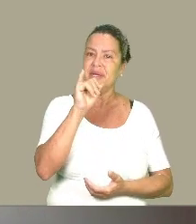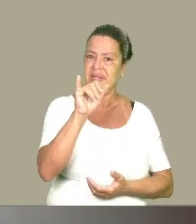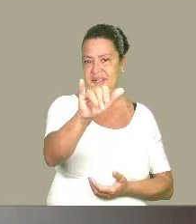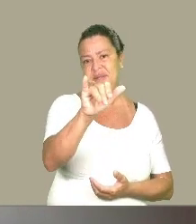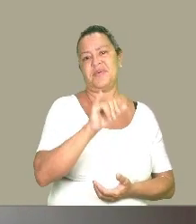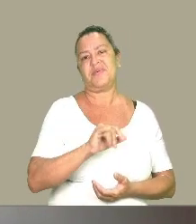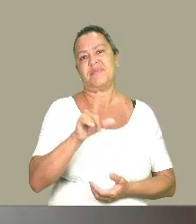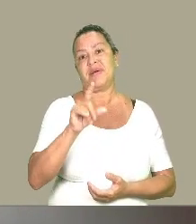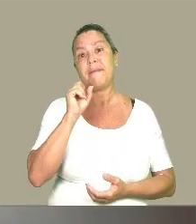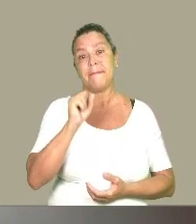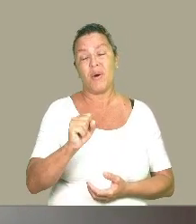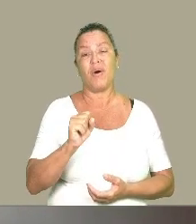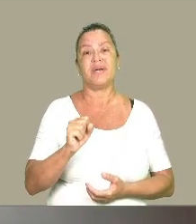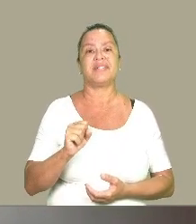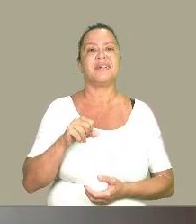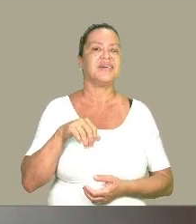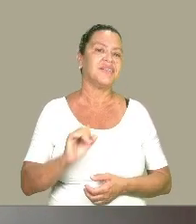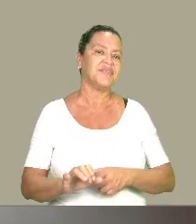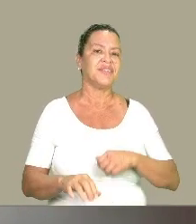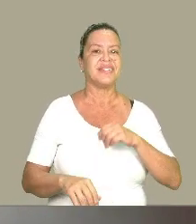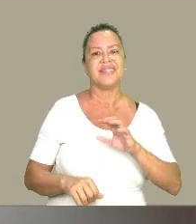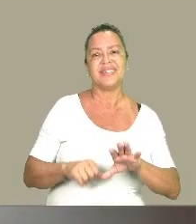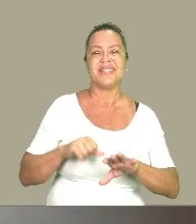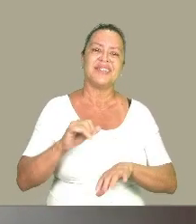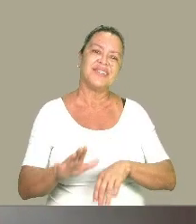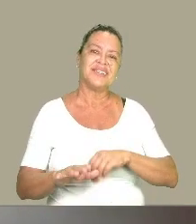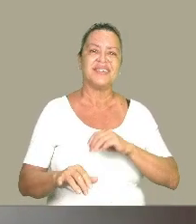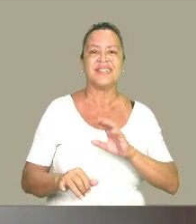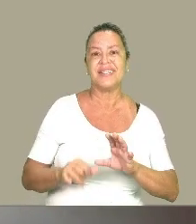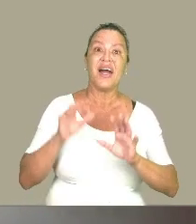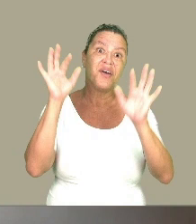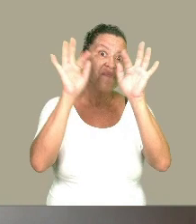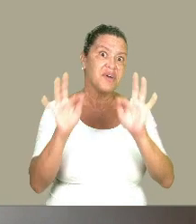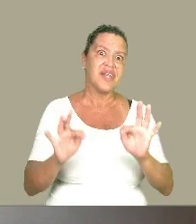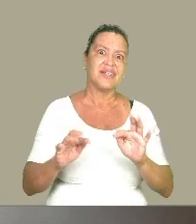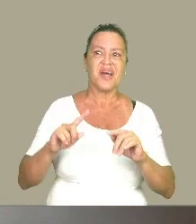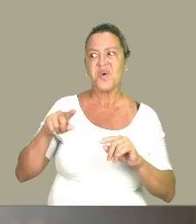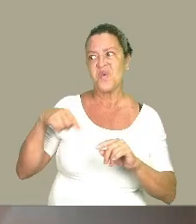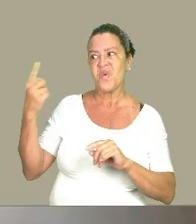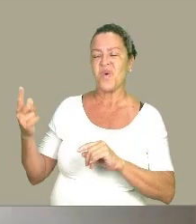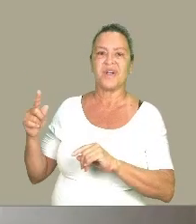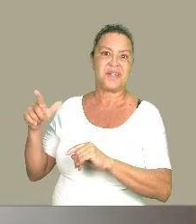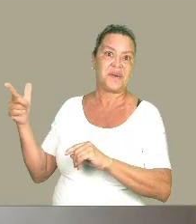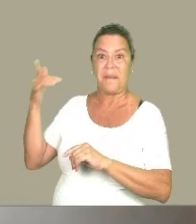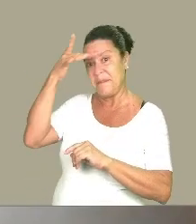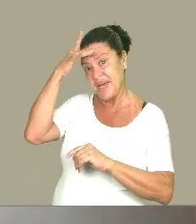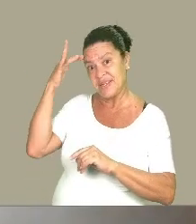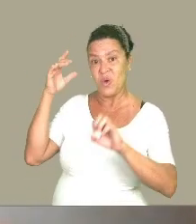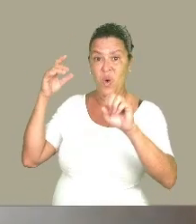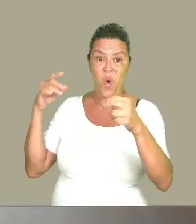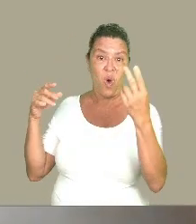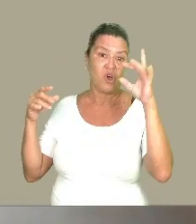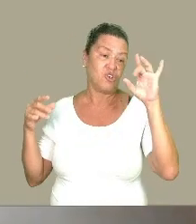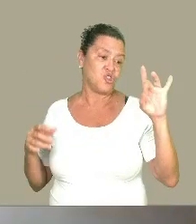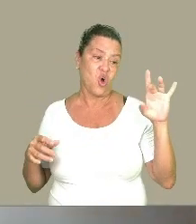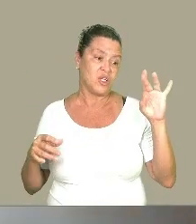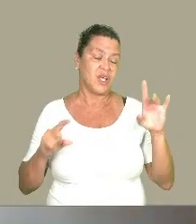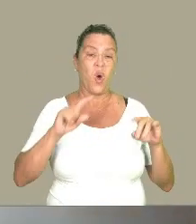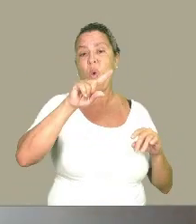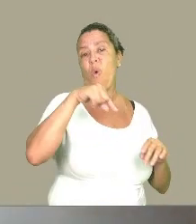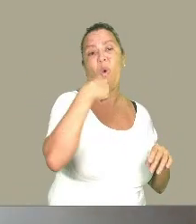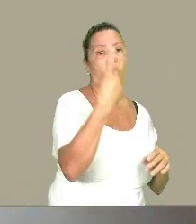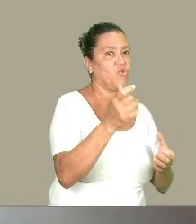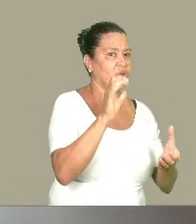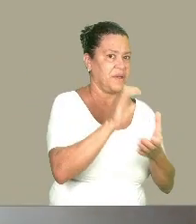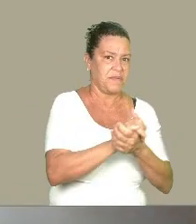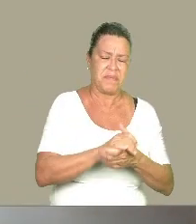gente possa seguir rumo à nossa felicidade com outras relações, ou sozinho, com outros casamentos, não